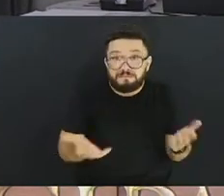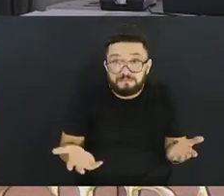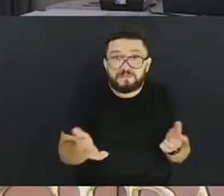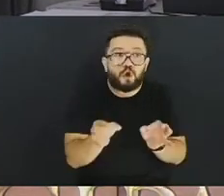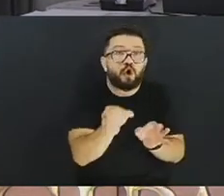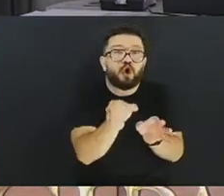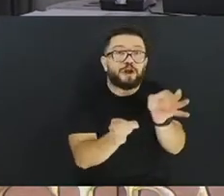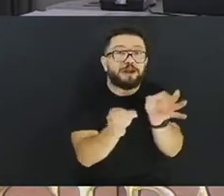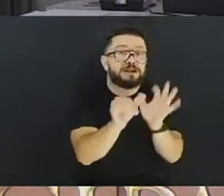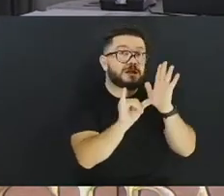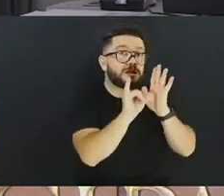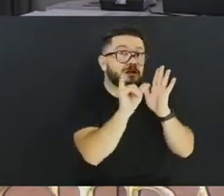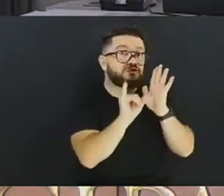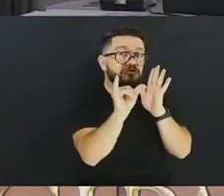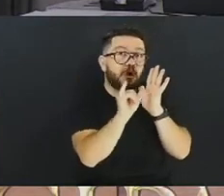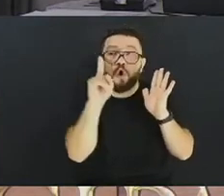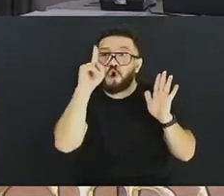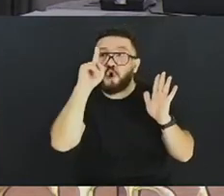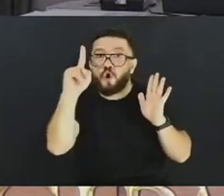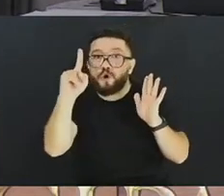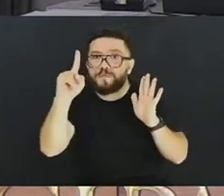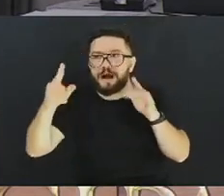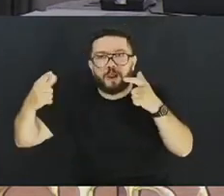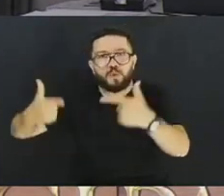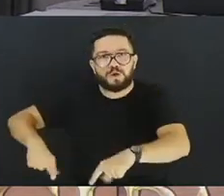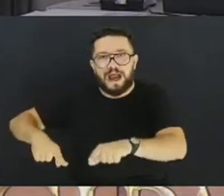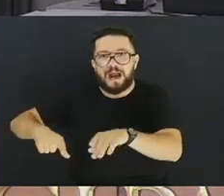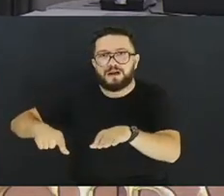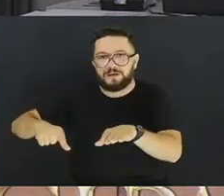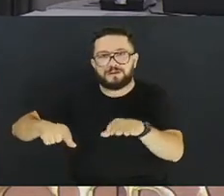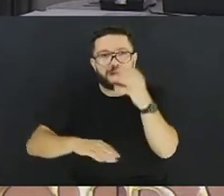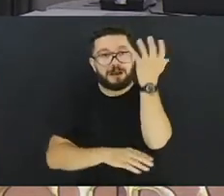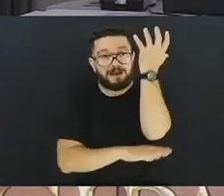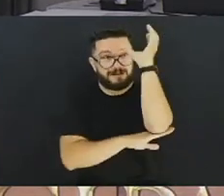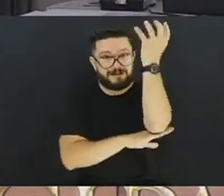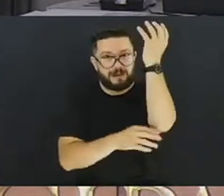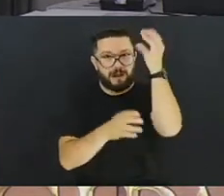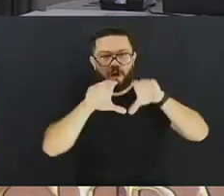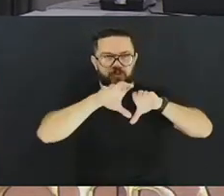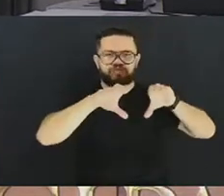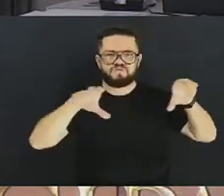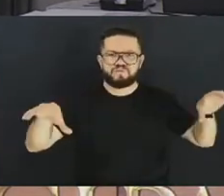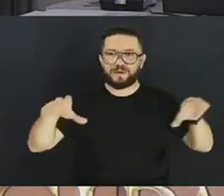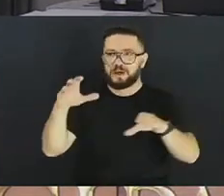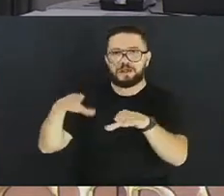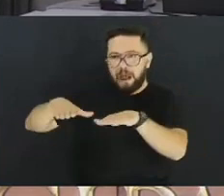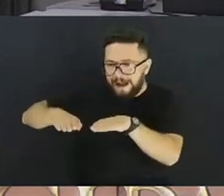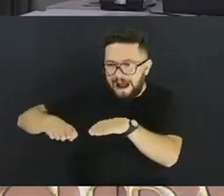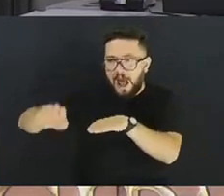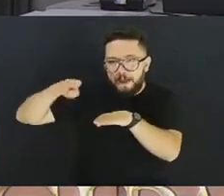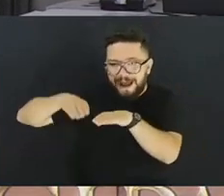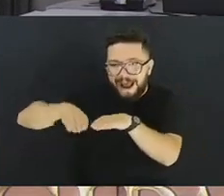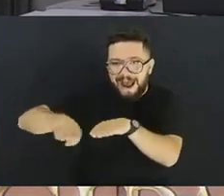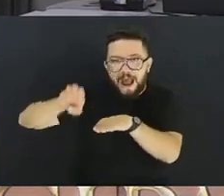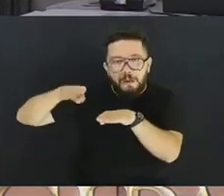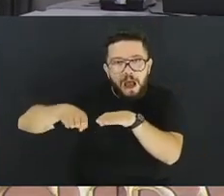uma serraria para desdobrar todas essas toras e fazer casa popular, gente? Não é uma ação